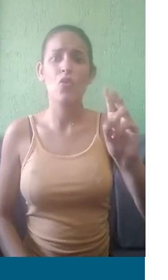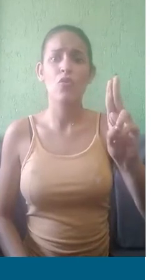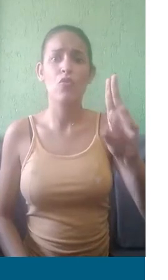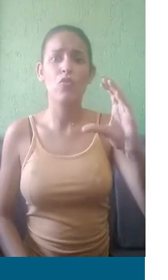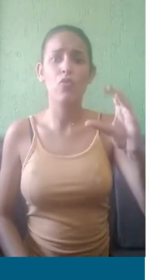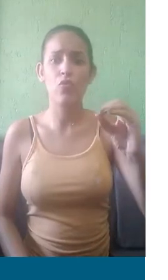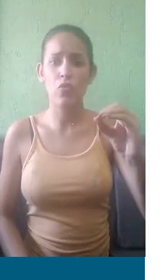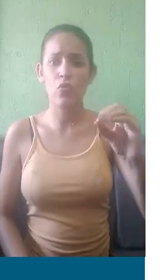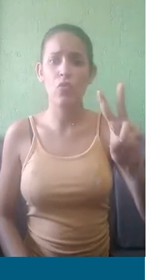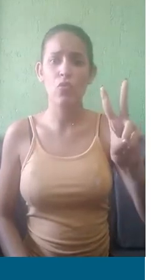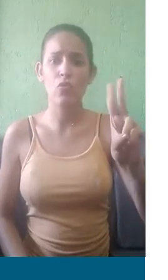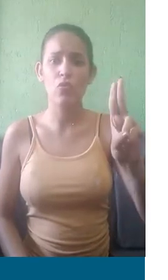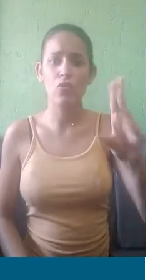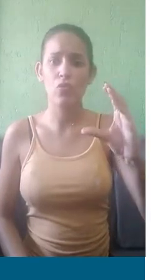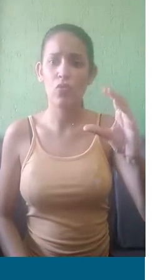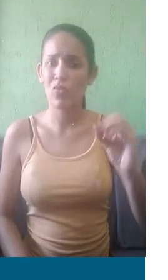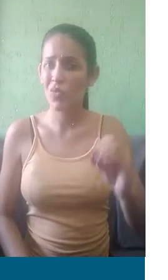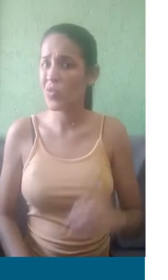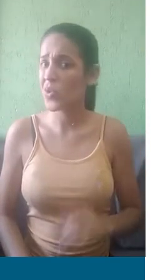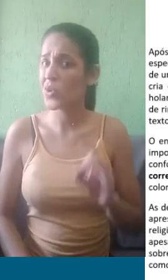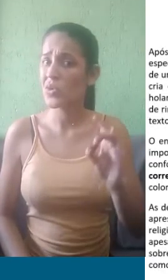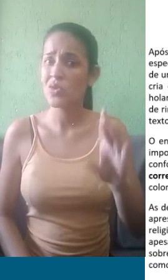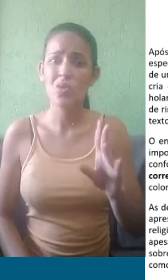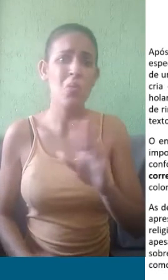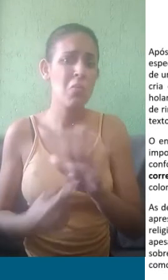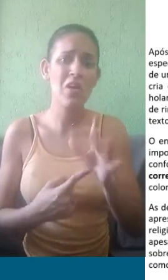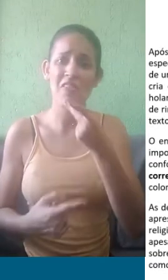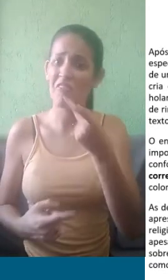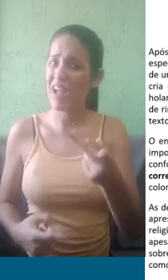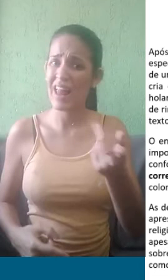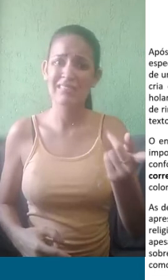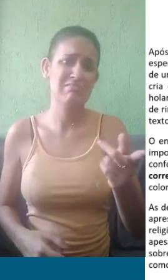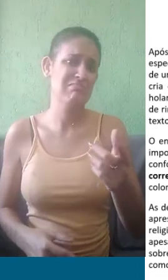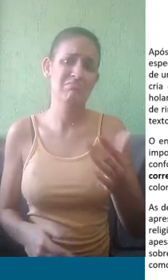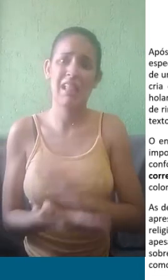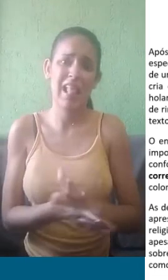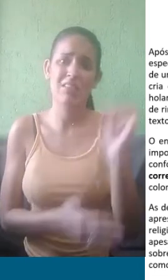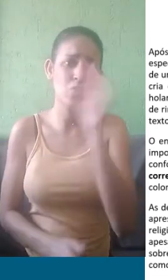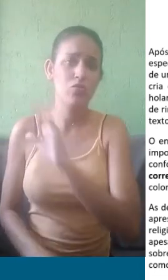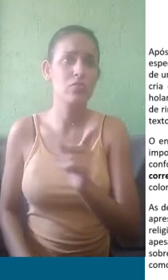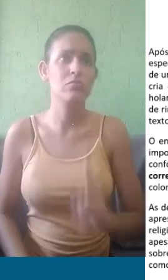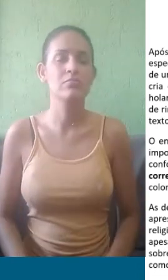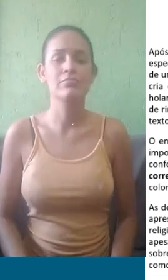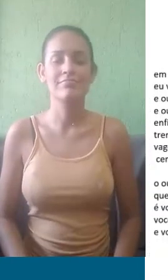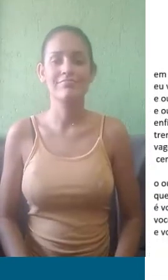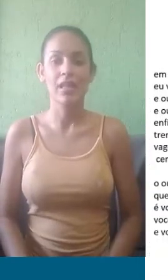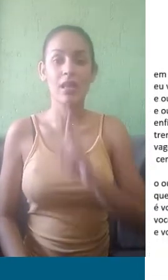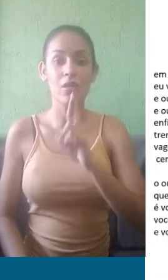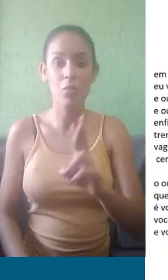apenas expressa a realidade da fala. Como de costume, segue nosso gabarito comentado para fins de consulta.